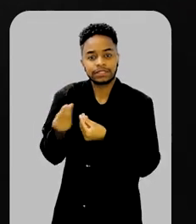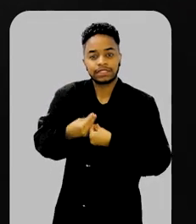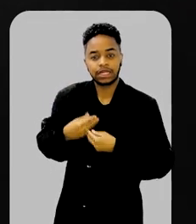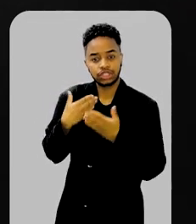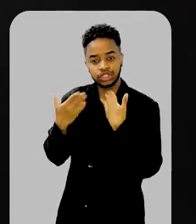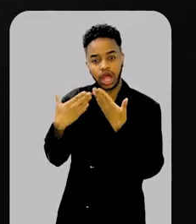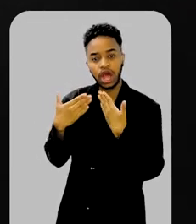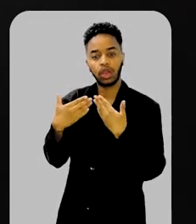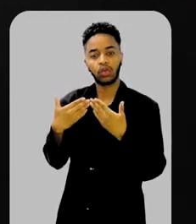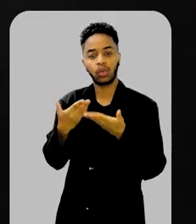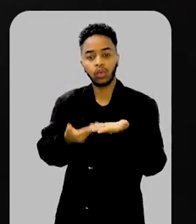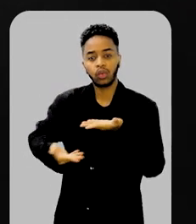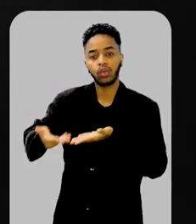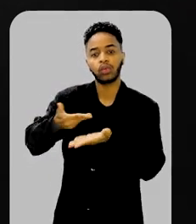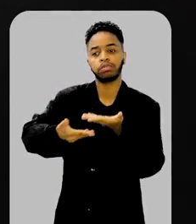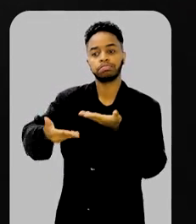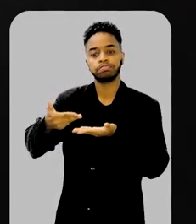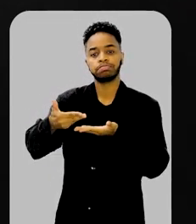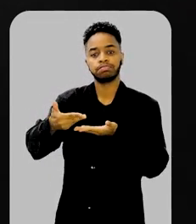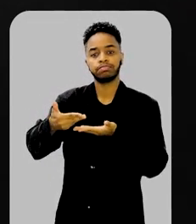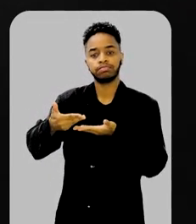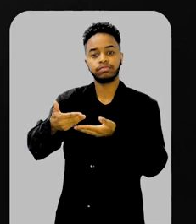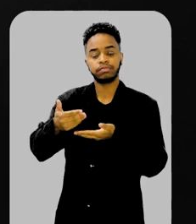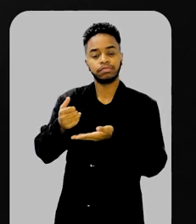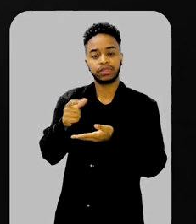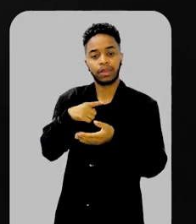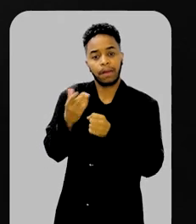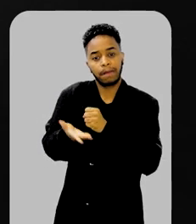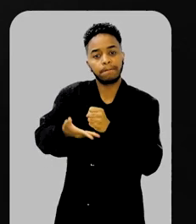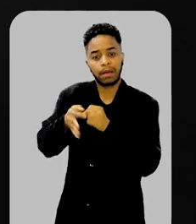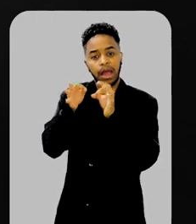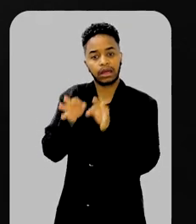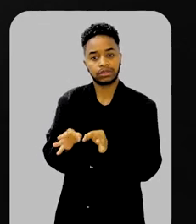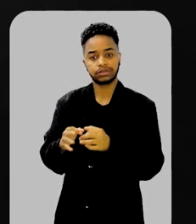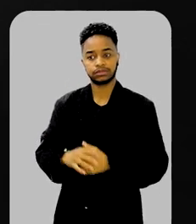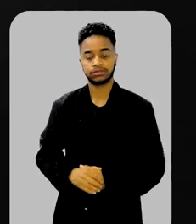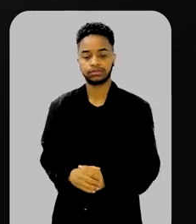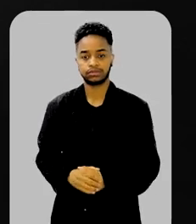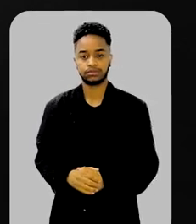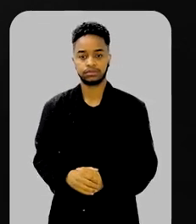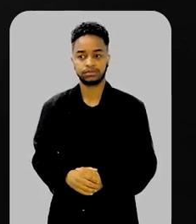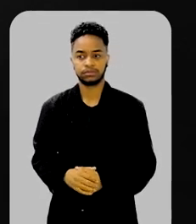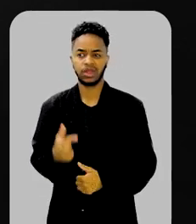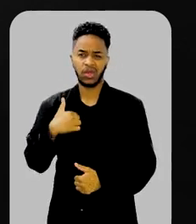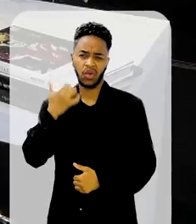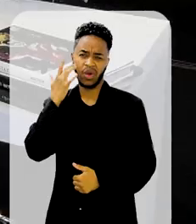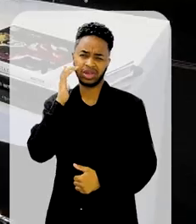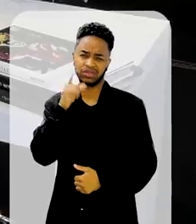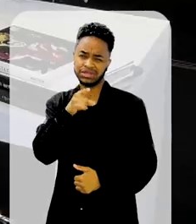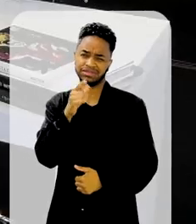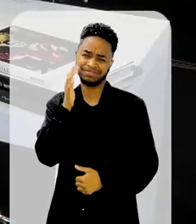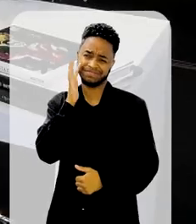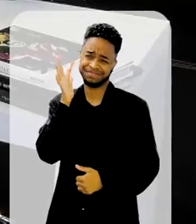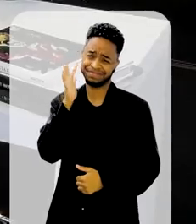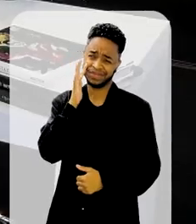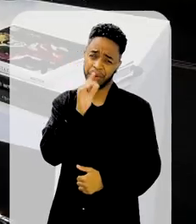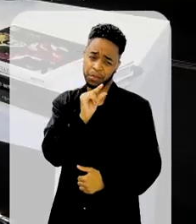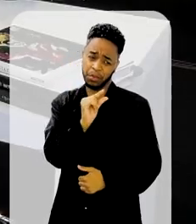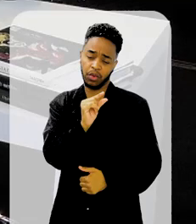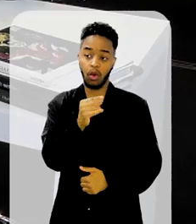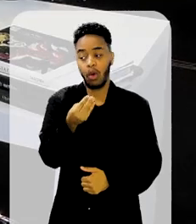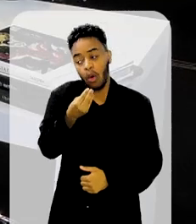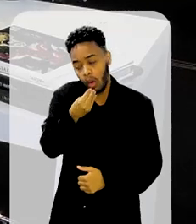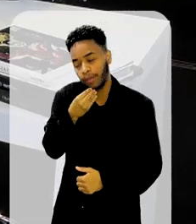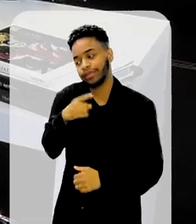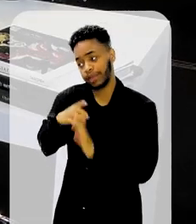diálogo e de construção muito mais alicerçada foi com esse viés mas eu acho que você tá romantizando um pouco